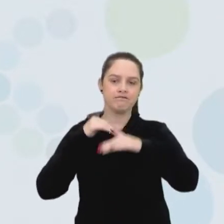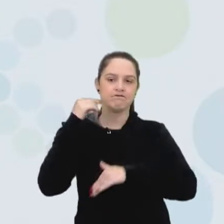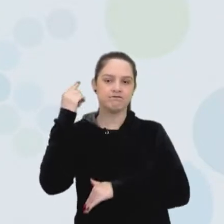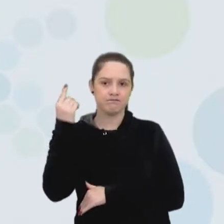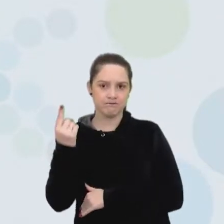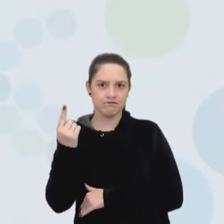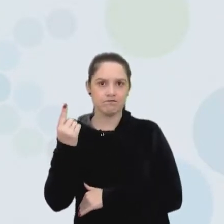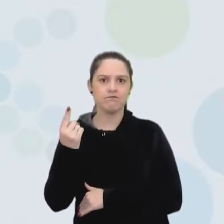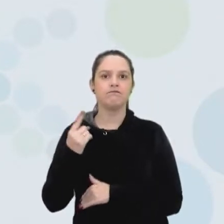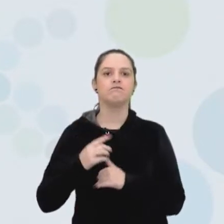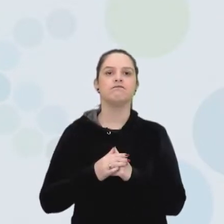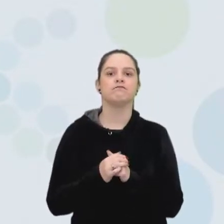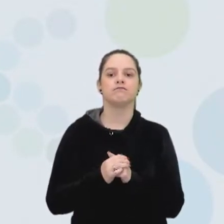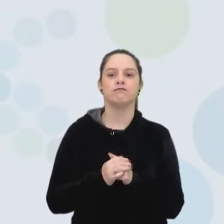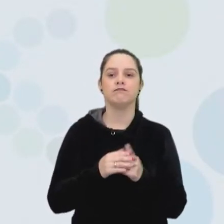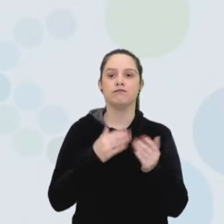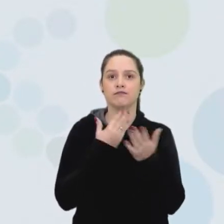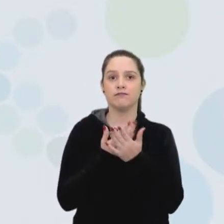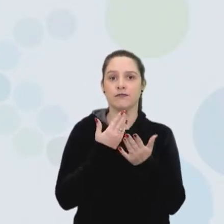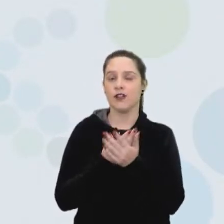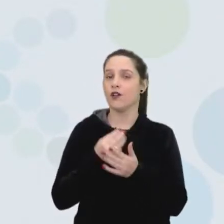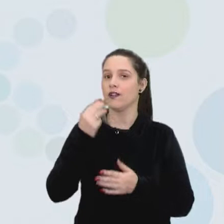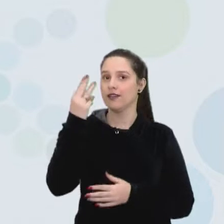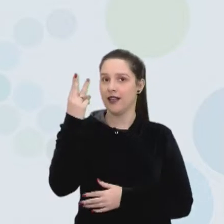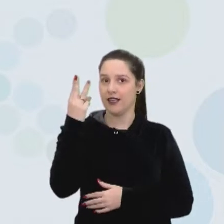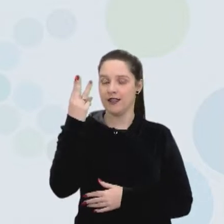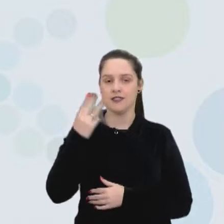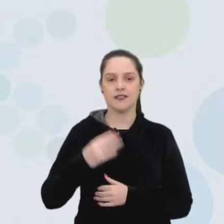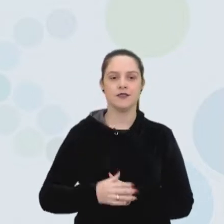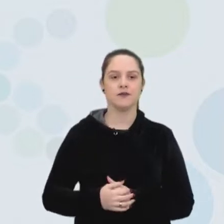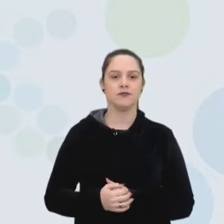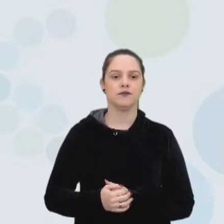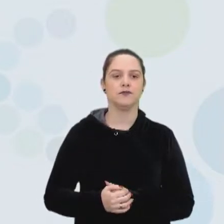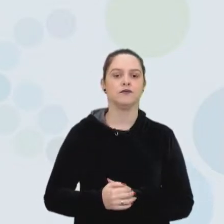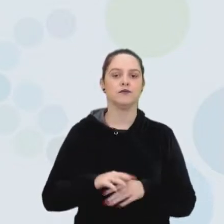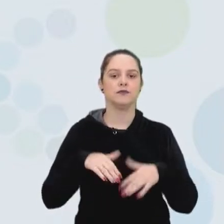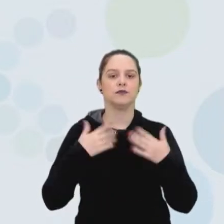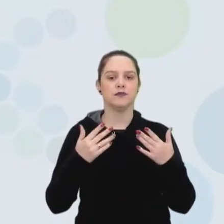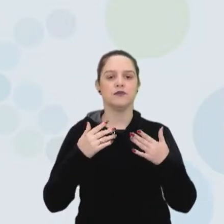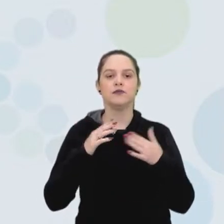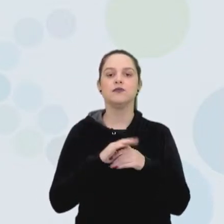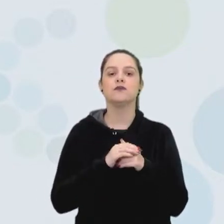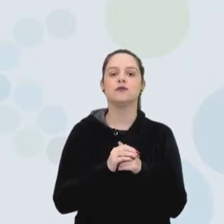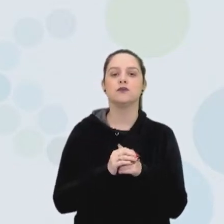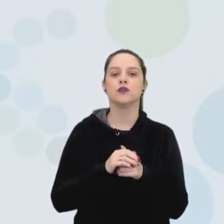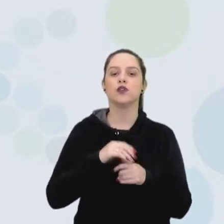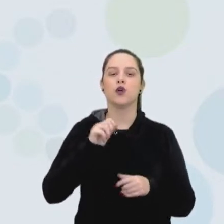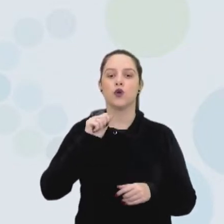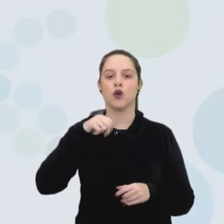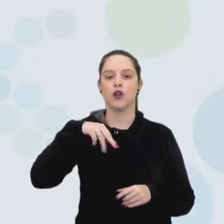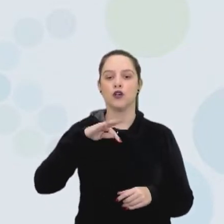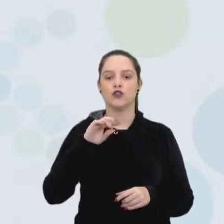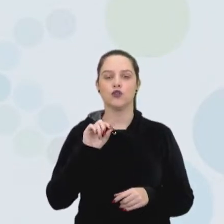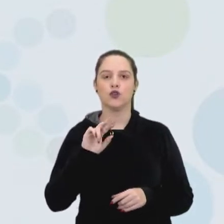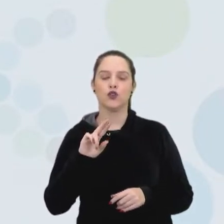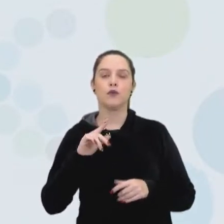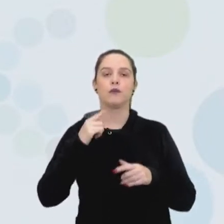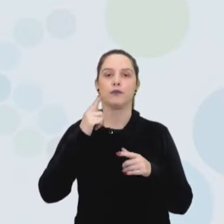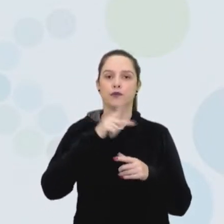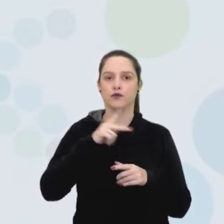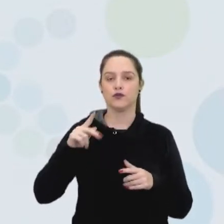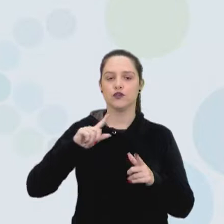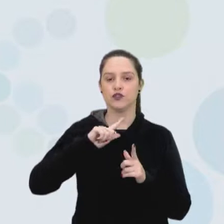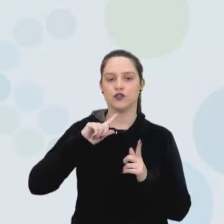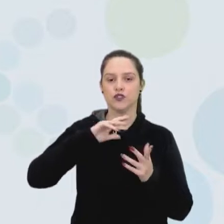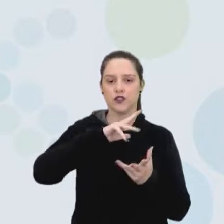do desenvolvimento 1, aula 3. Meu nome é Antônio Russo Júnior, eu sou professor de Geografia